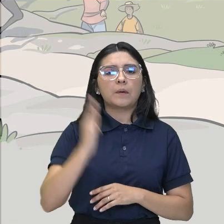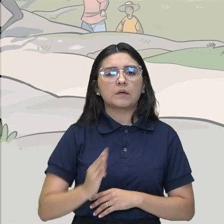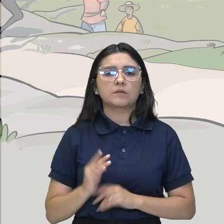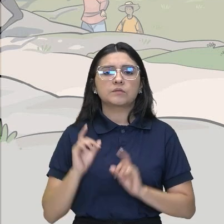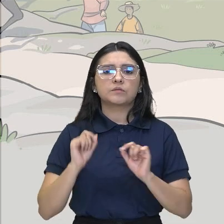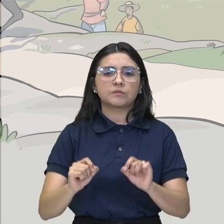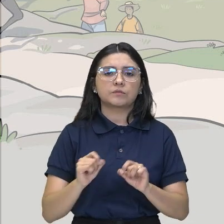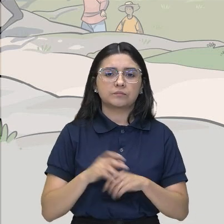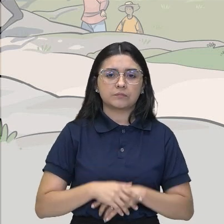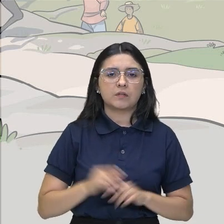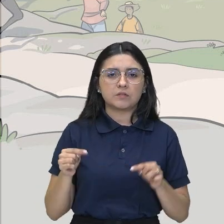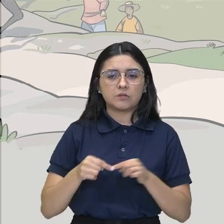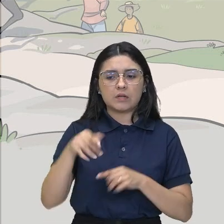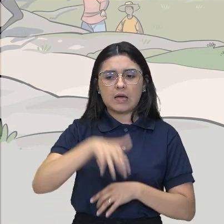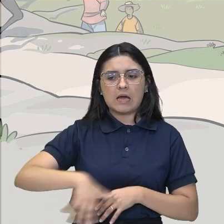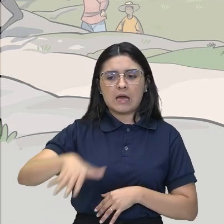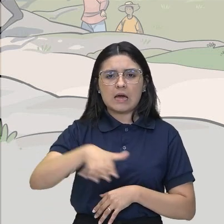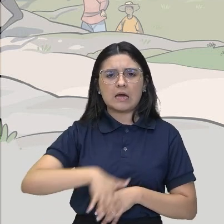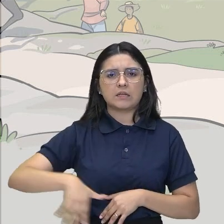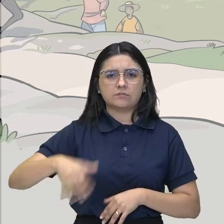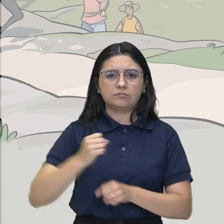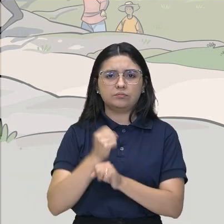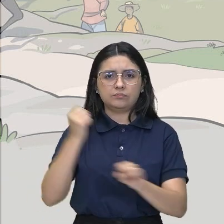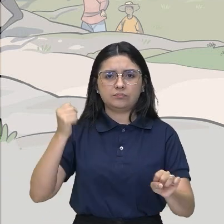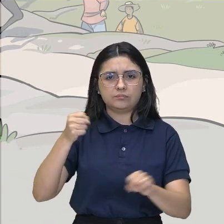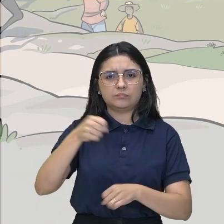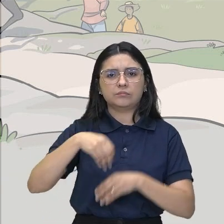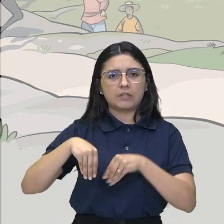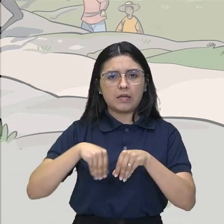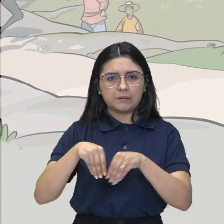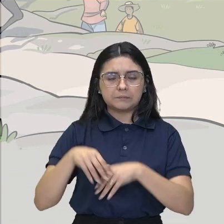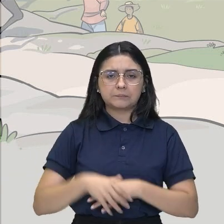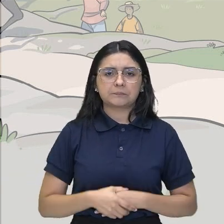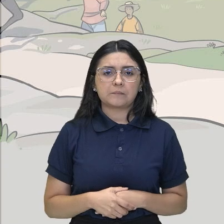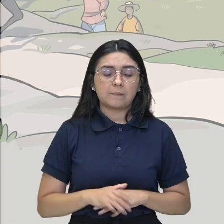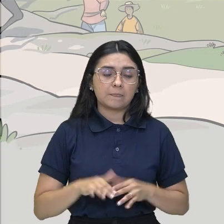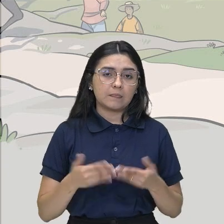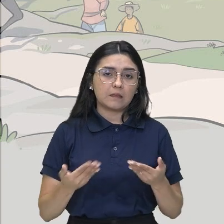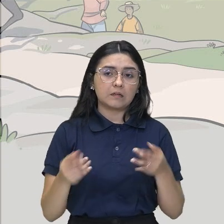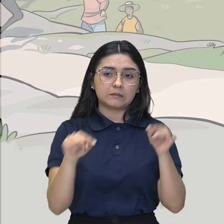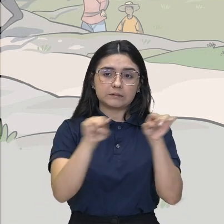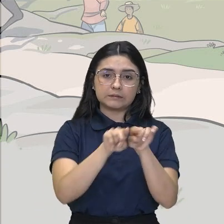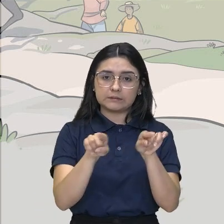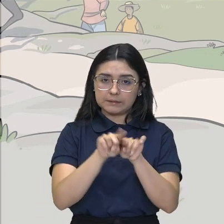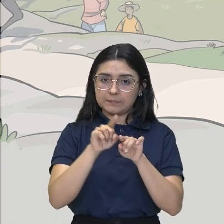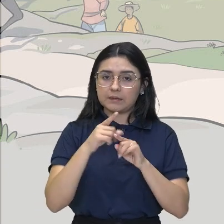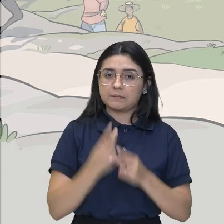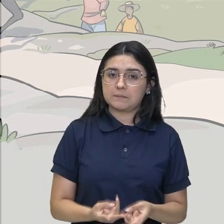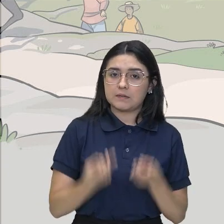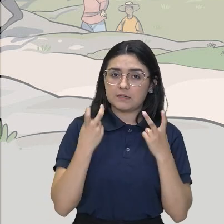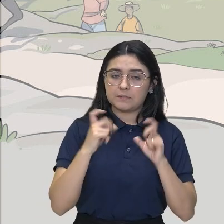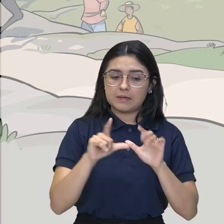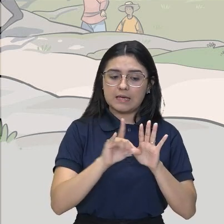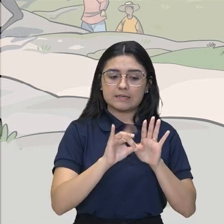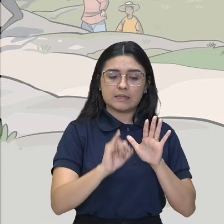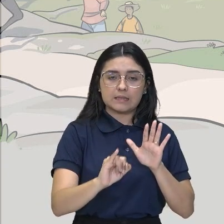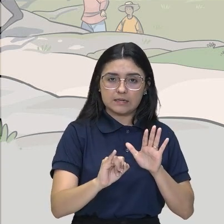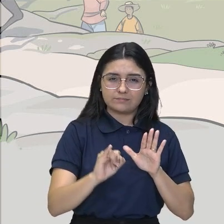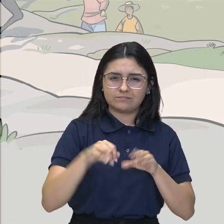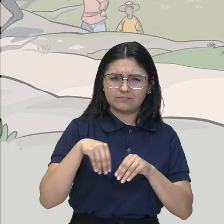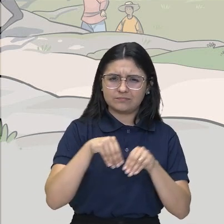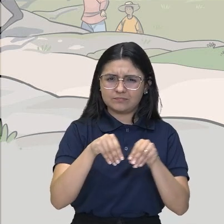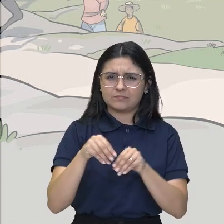ao latifúndio, a grande porção territorial. E também a gente tem que ver que essa lei de terras, ela foi